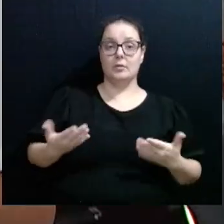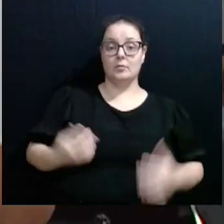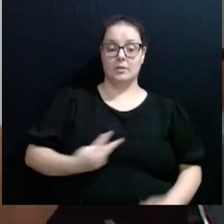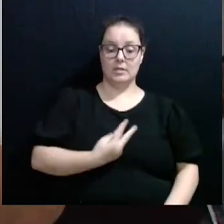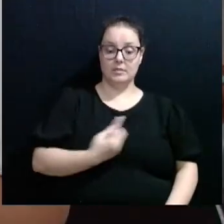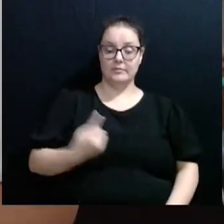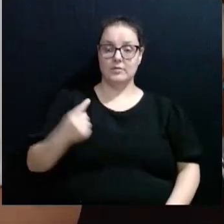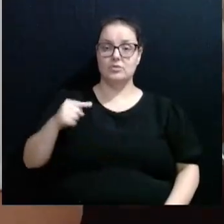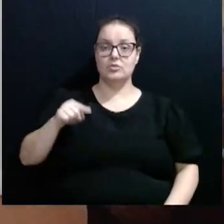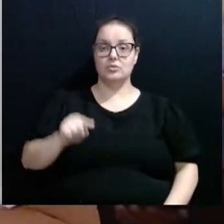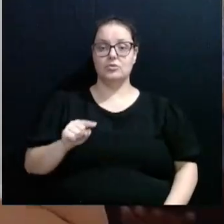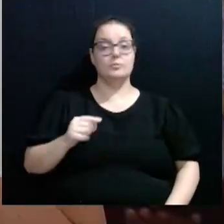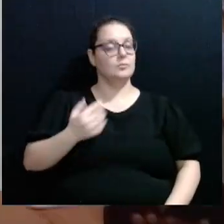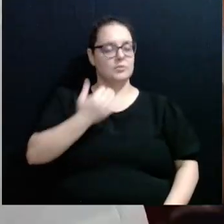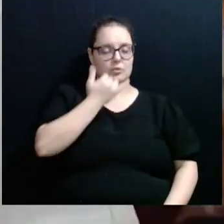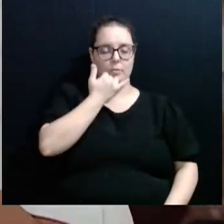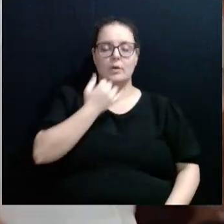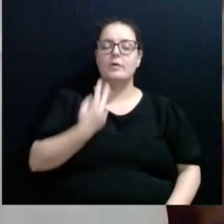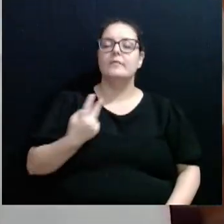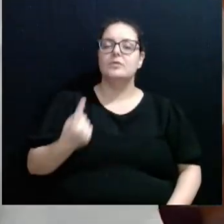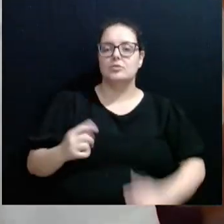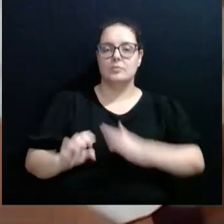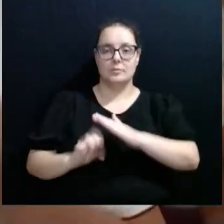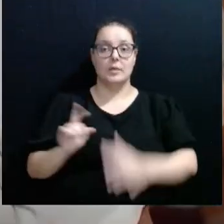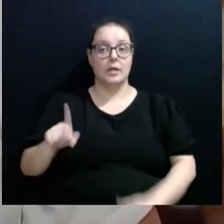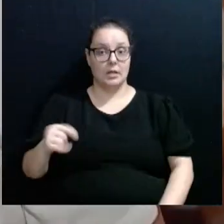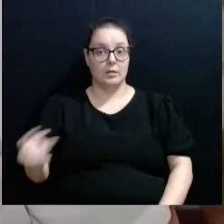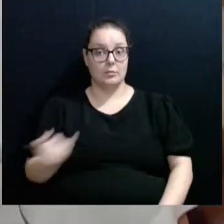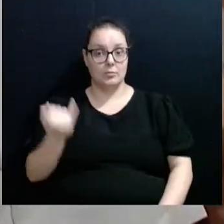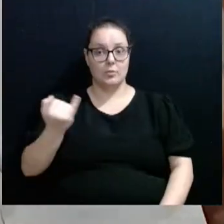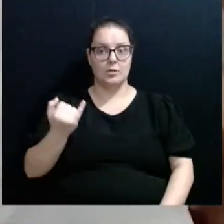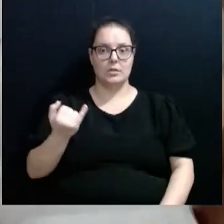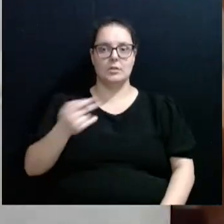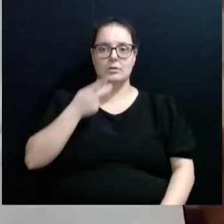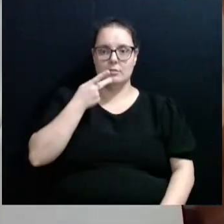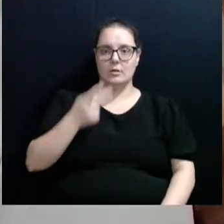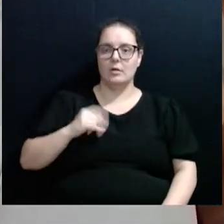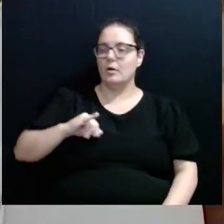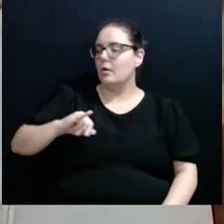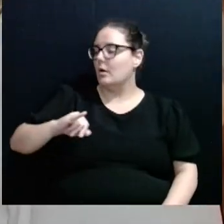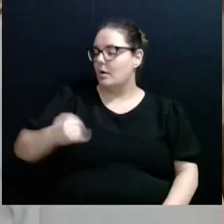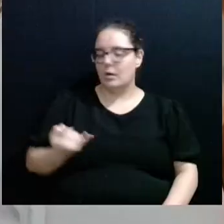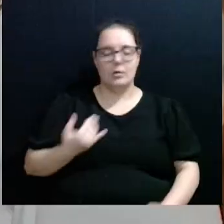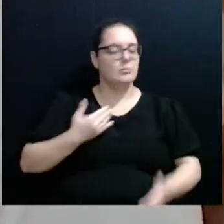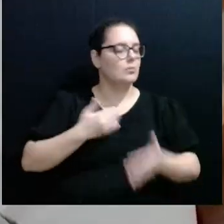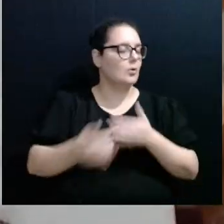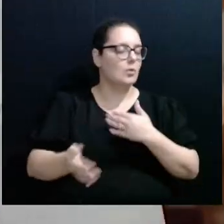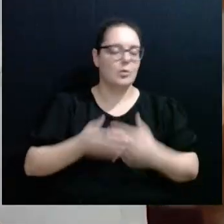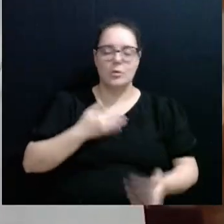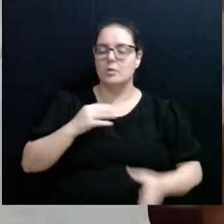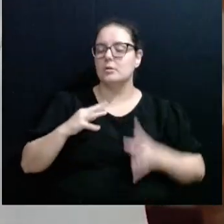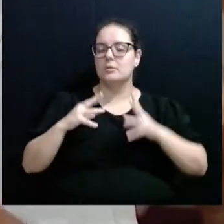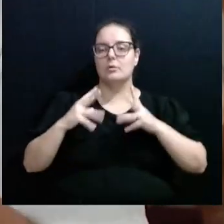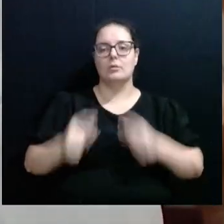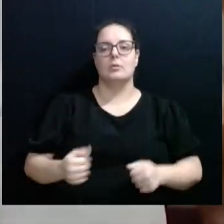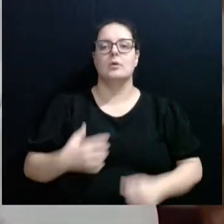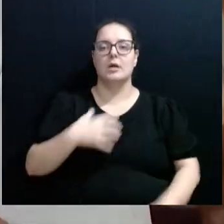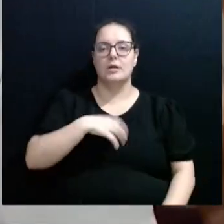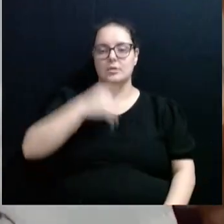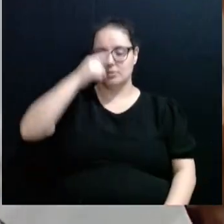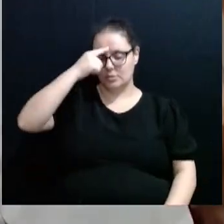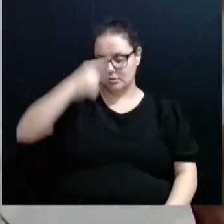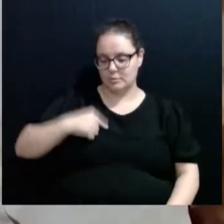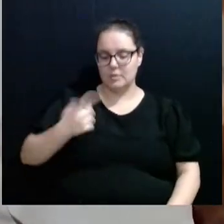gente tem, é importante dizer, vagas para todo e qualquer perfil de trabalhador e todos os setores econômicos. Então, essas empresas